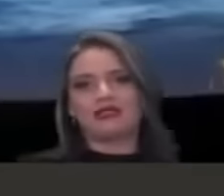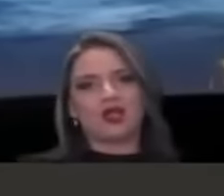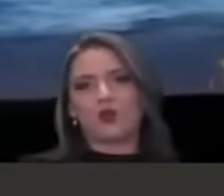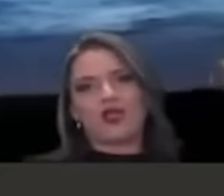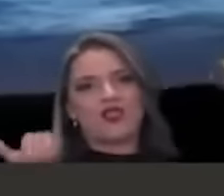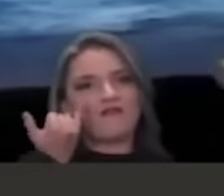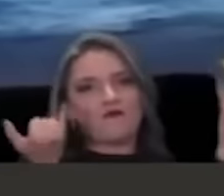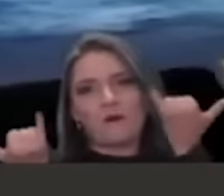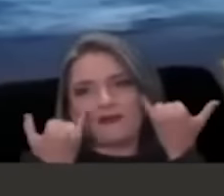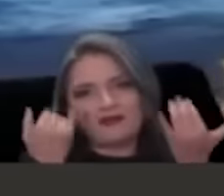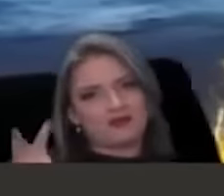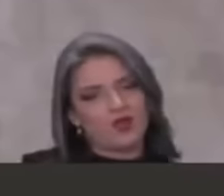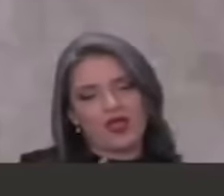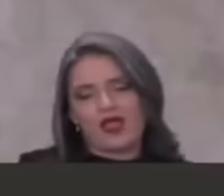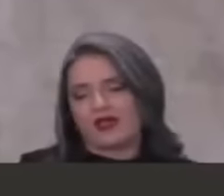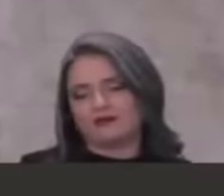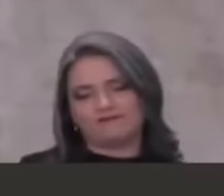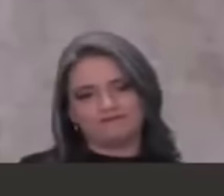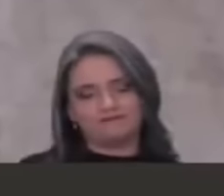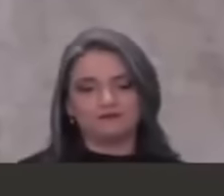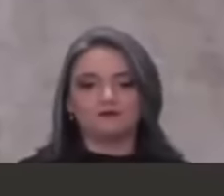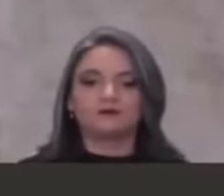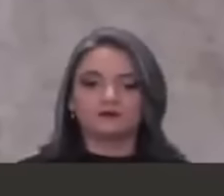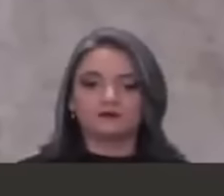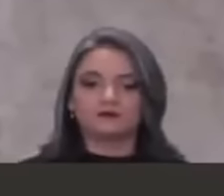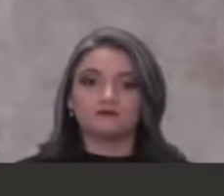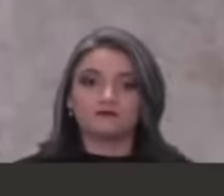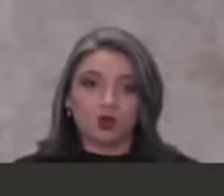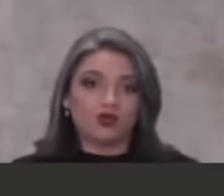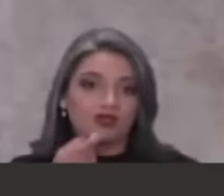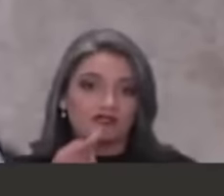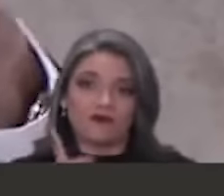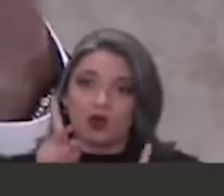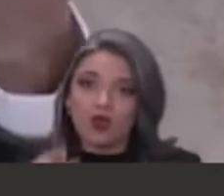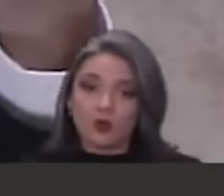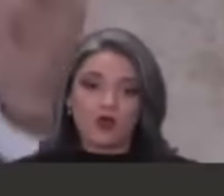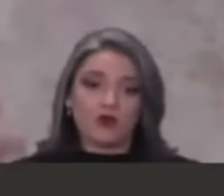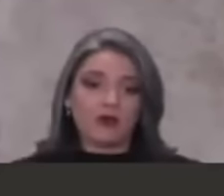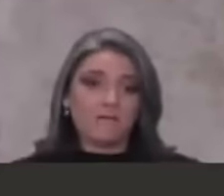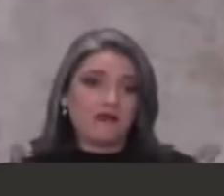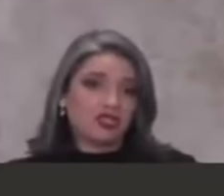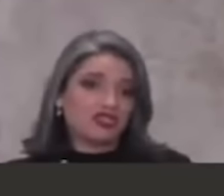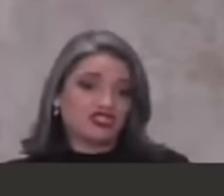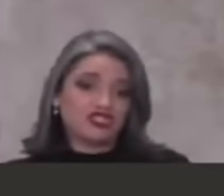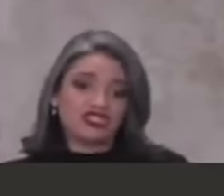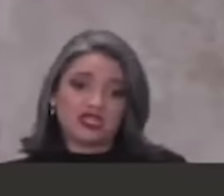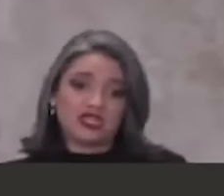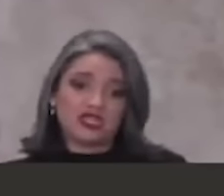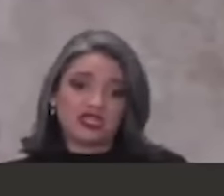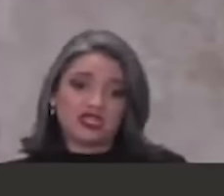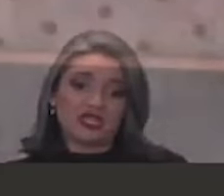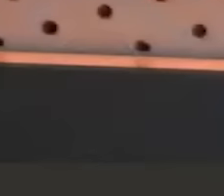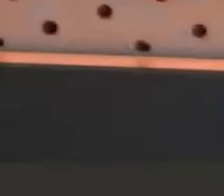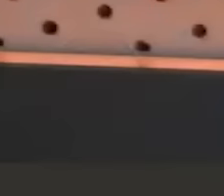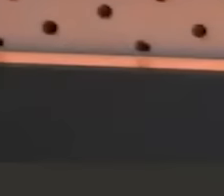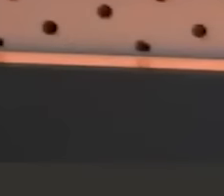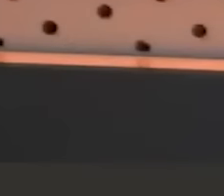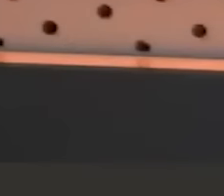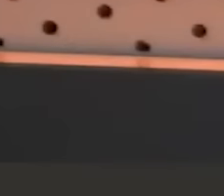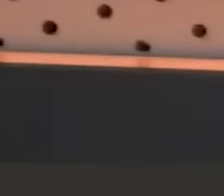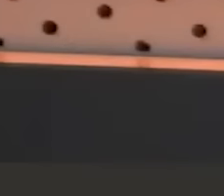de desinformação. Bom, Vossa Excelência acaba de dizer a mesma coisa que eu disse, apenas com um tom um pouco mais panfletário.